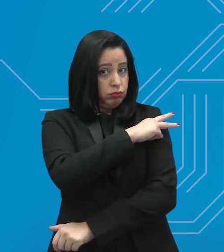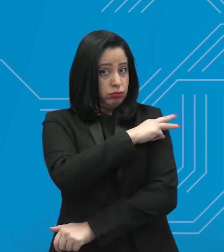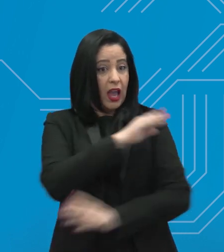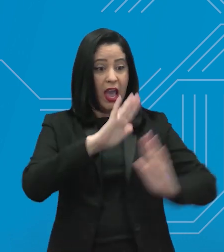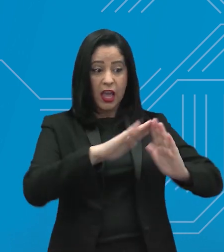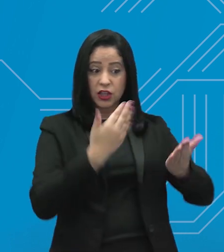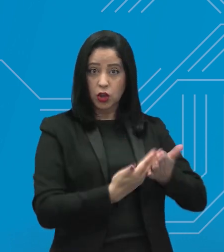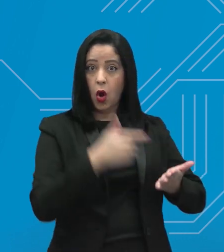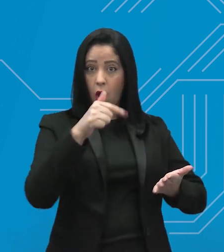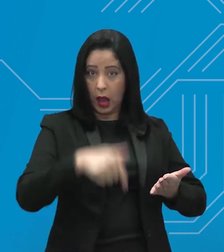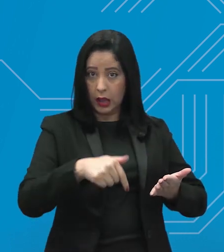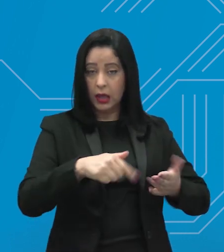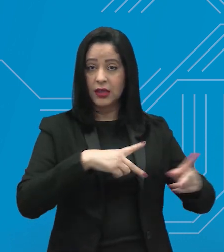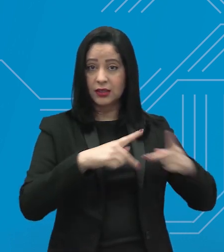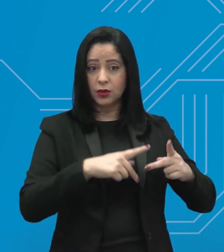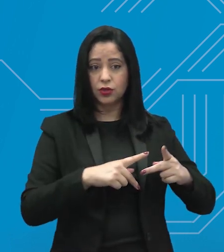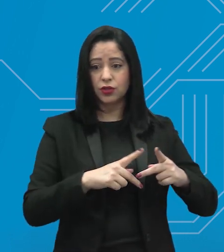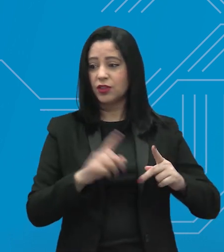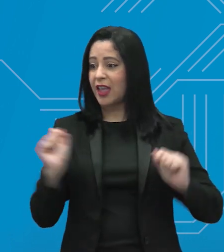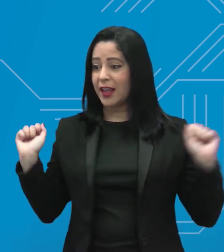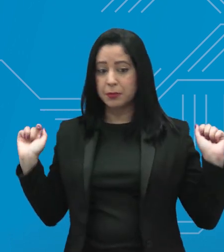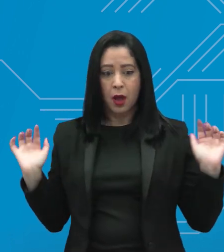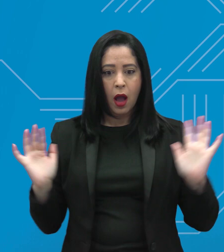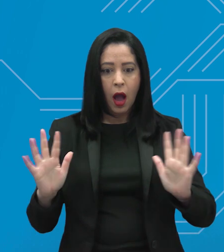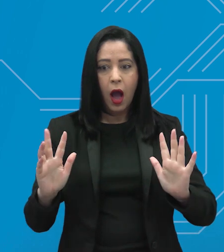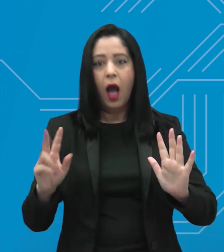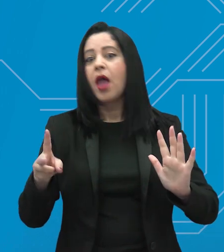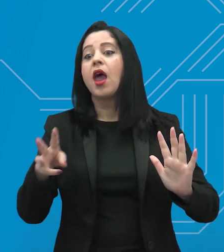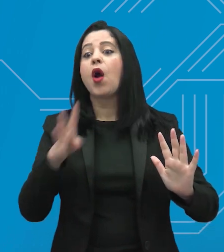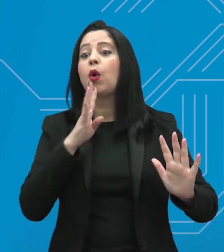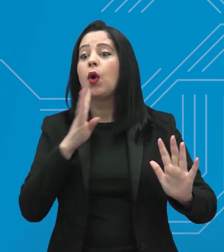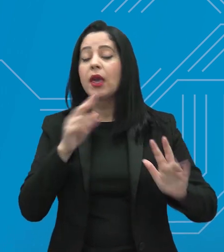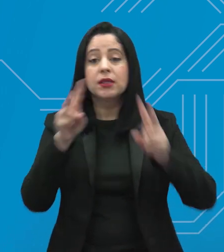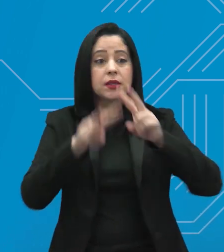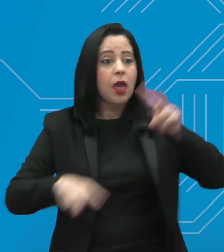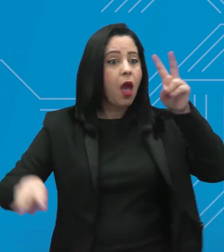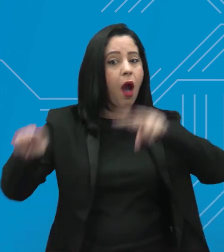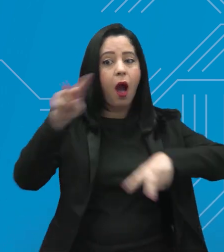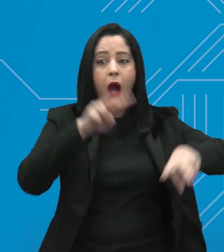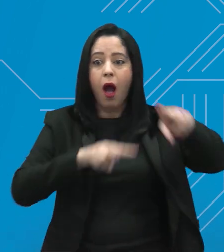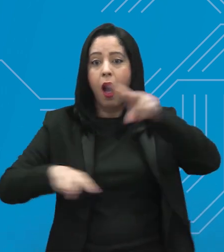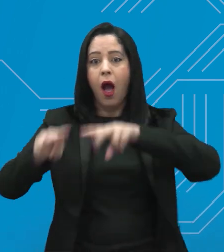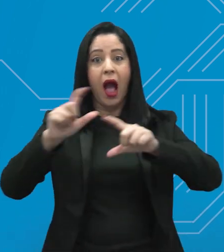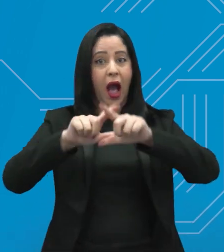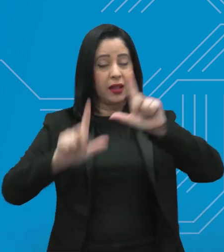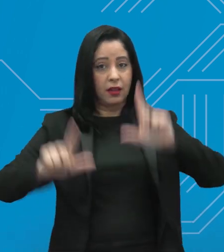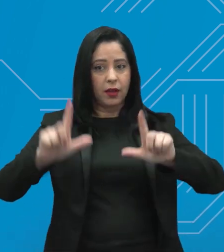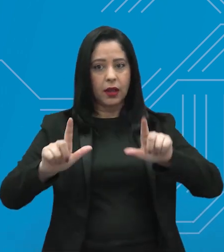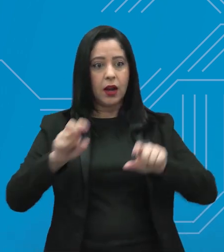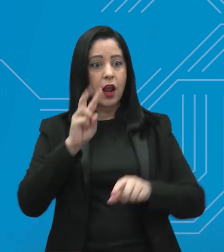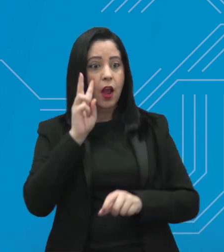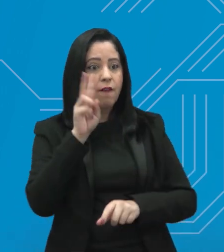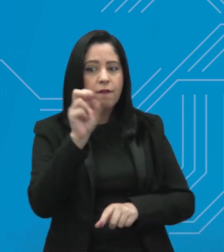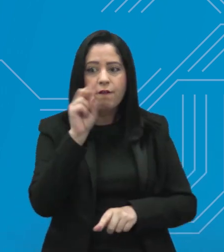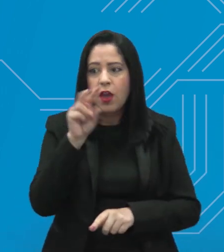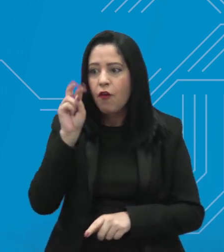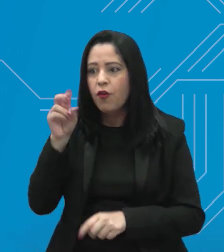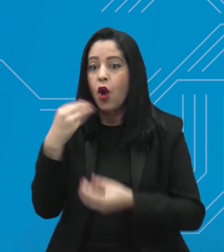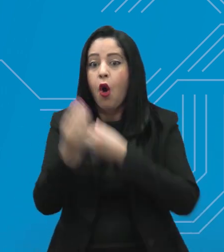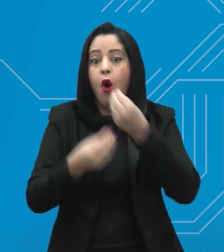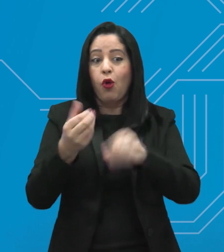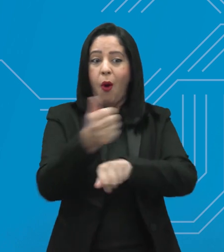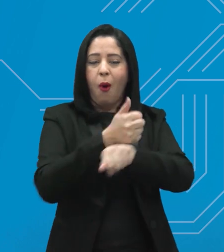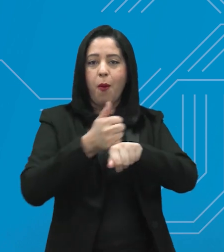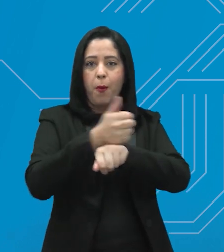uma escola pública da cidade. Eles vieram conhecer a estrutura da TV e viram de perto como os profissionais atuam